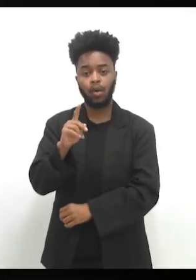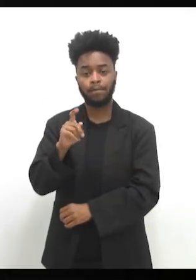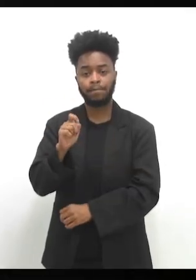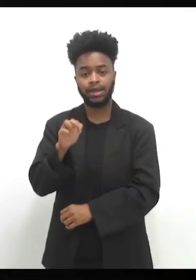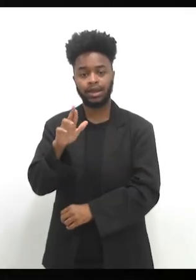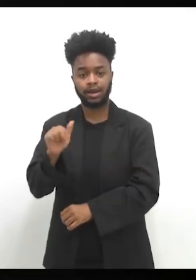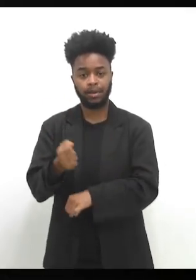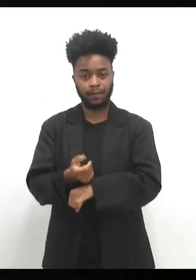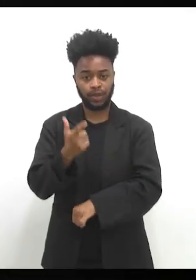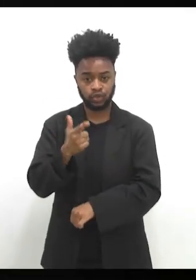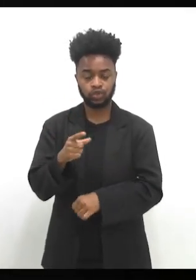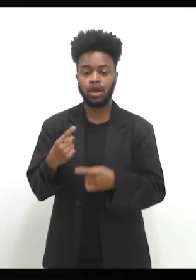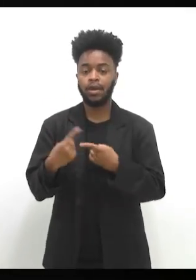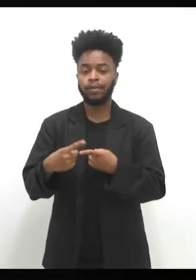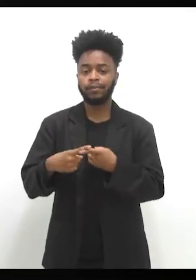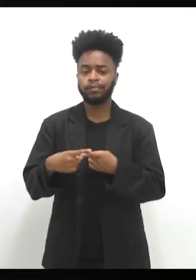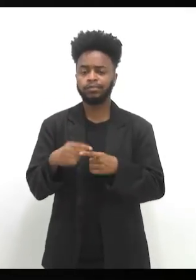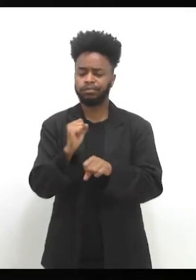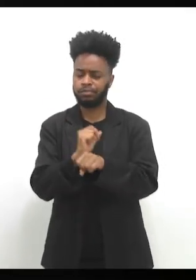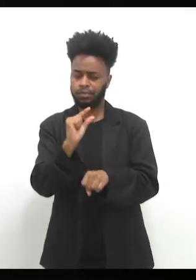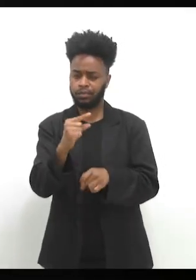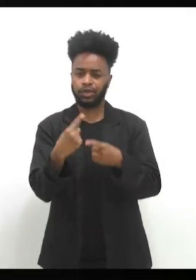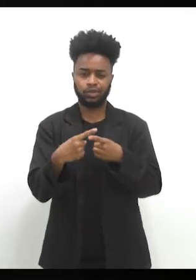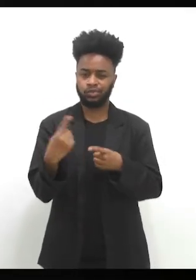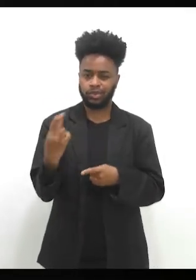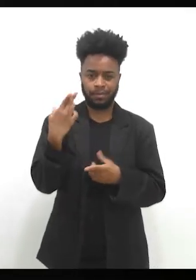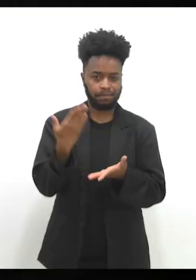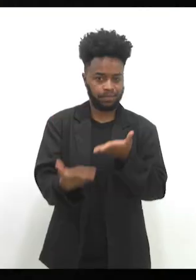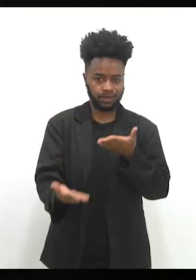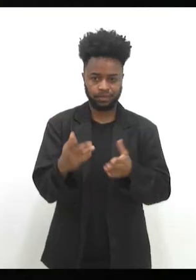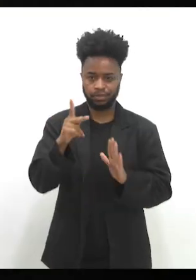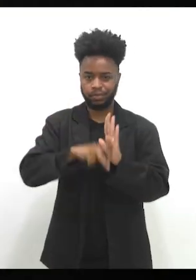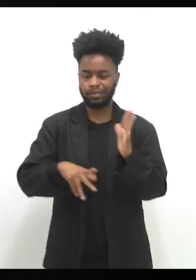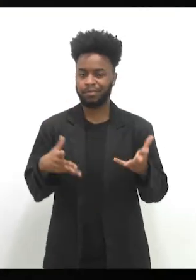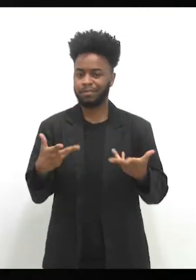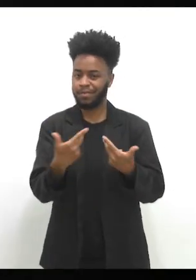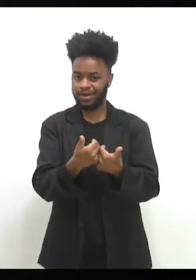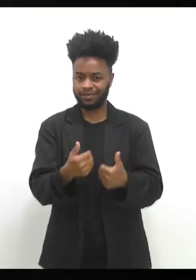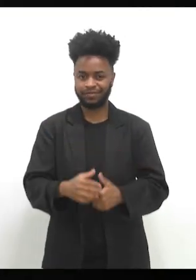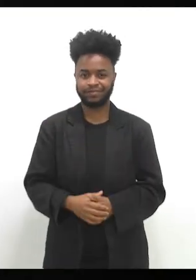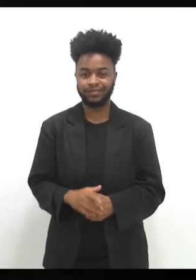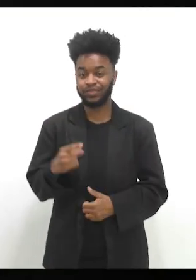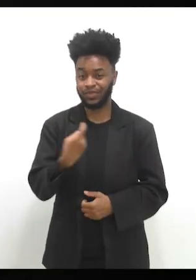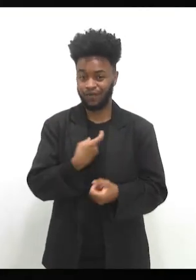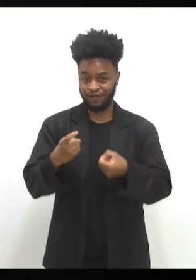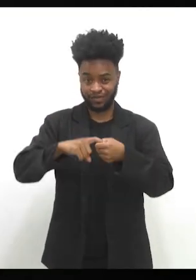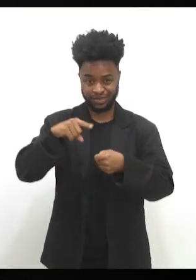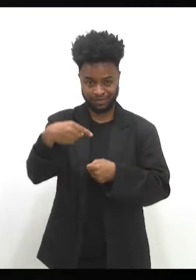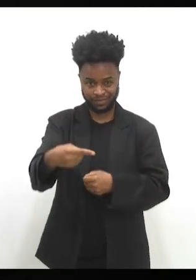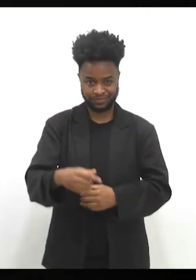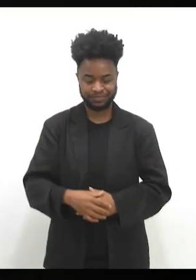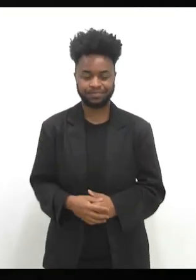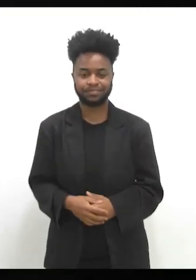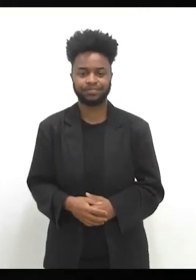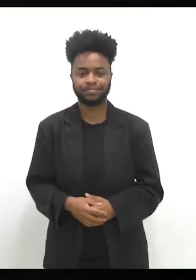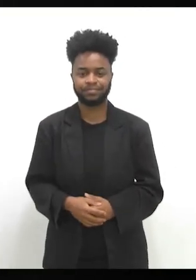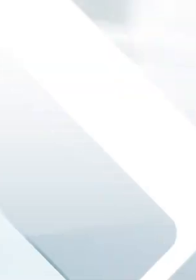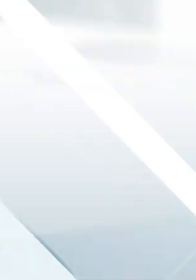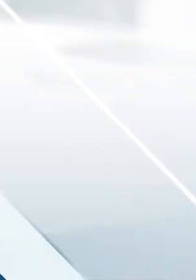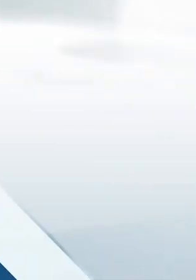a Ópera do Meio-Dia. Fica aí, porque é imperdível, é um projeto maravilhoso. A gente volta já